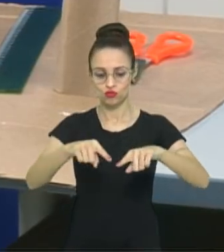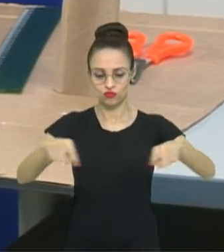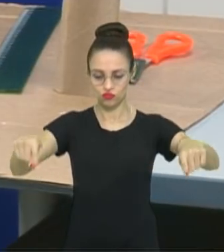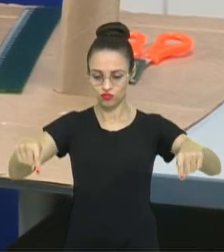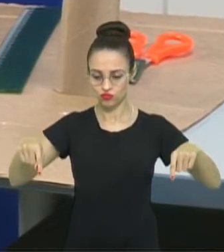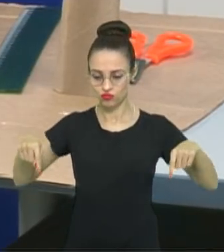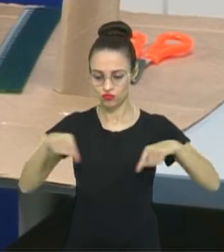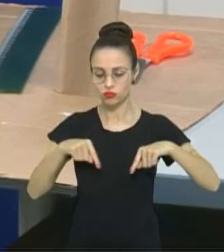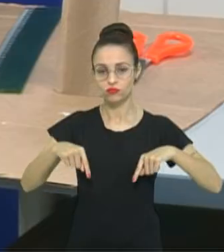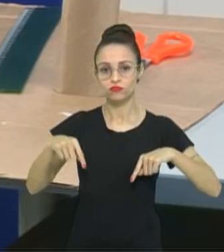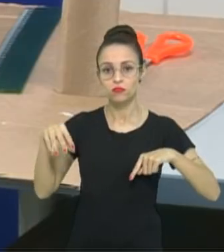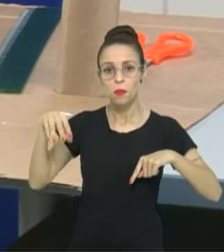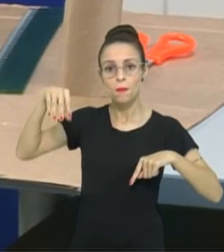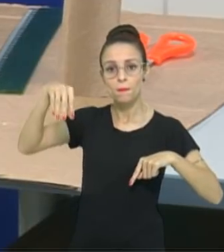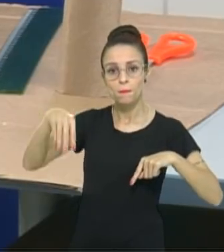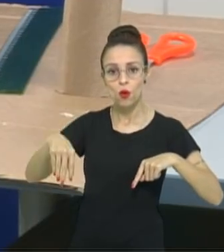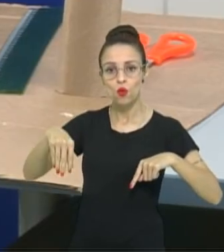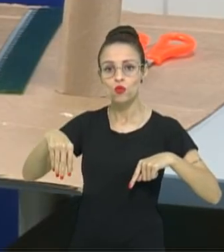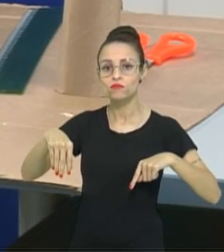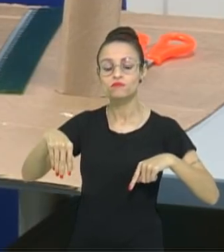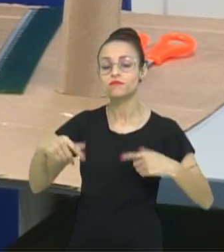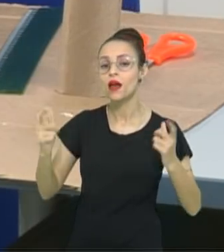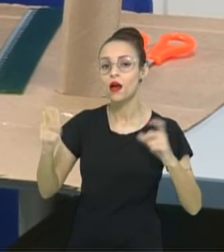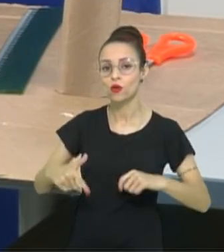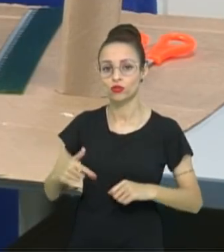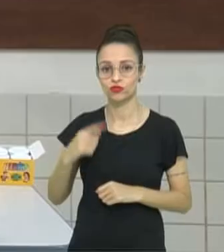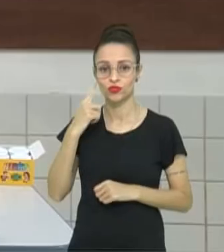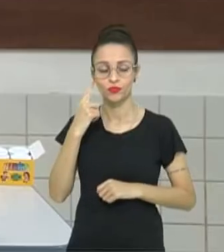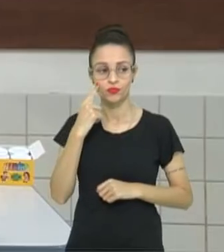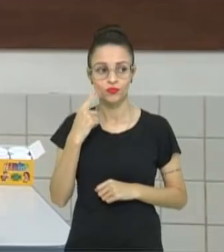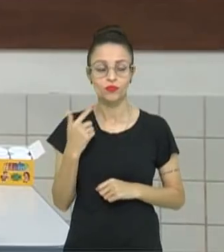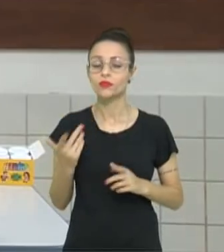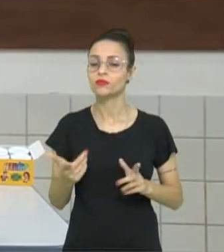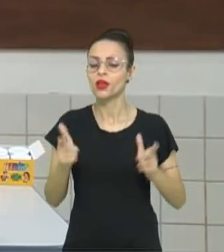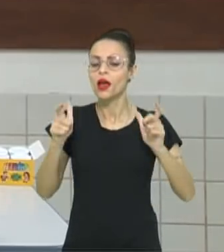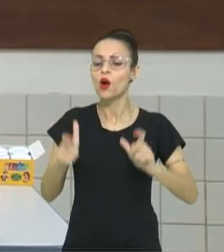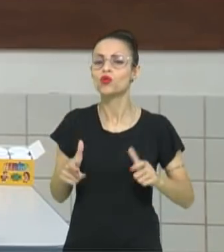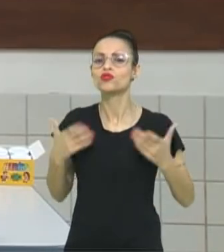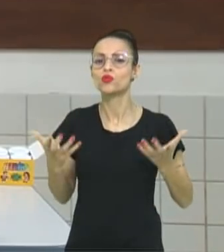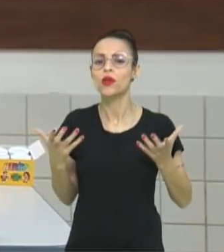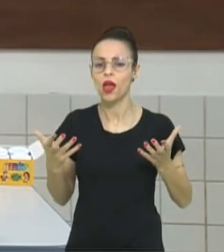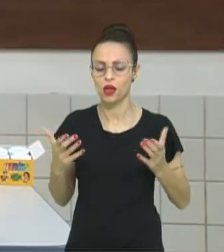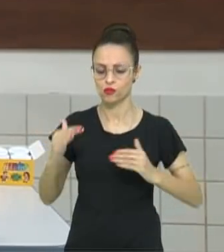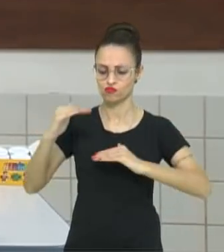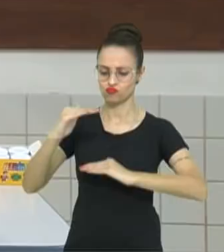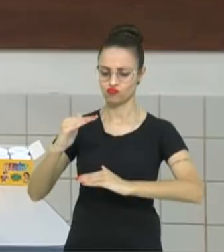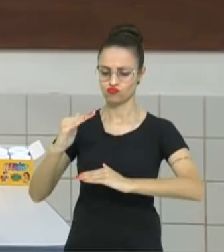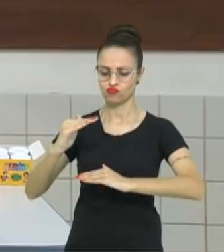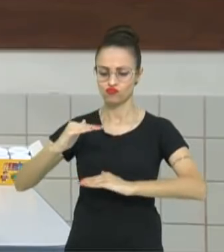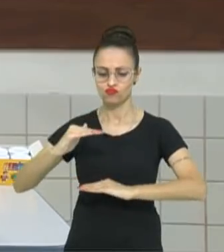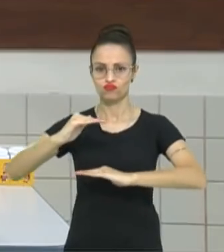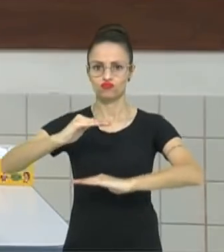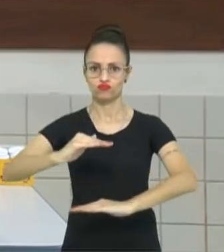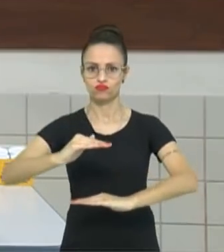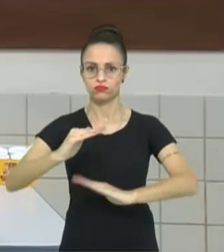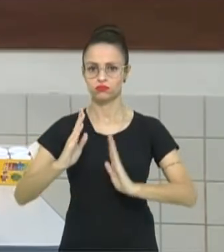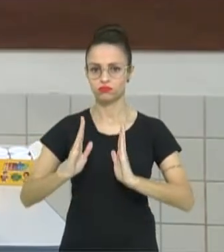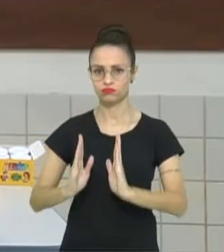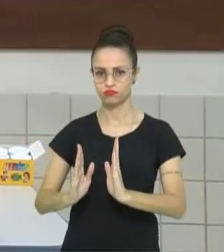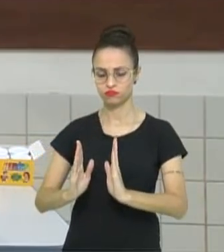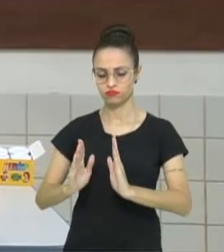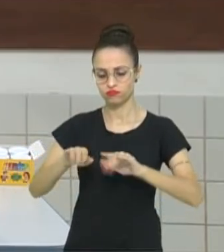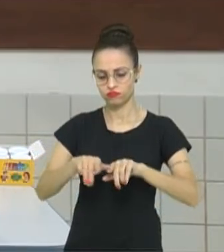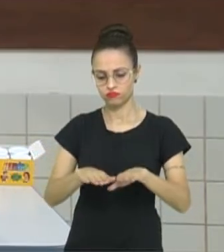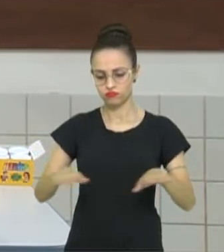aqui a base de isopor, então eu já vou posicionar a caixinha do leite